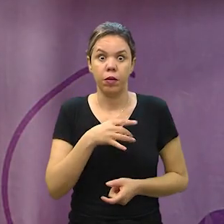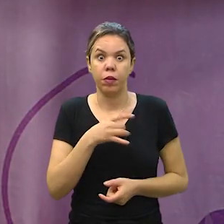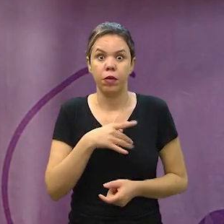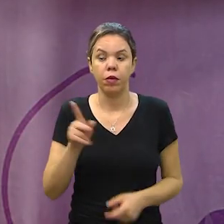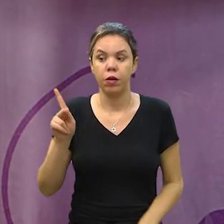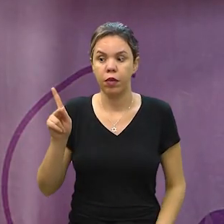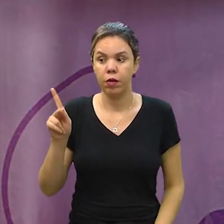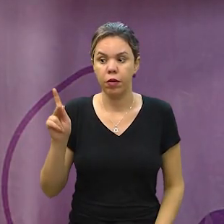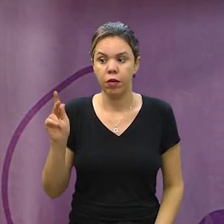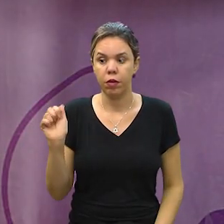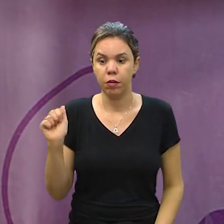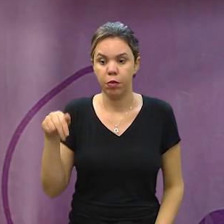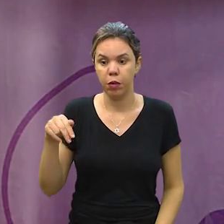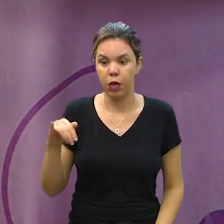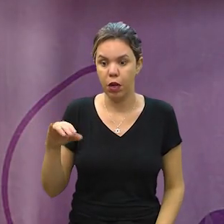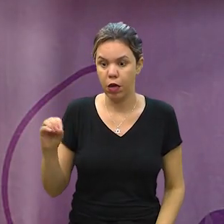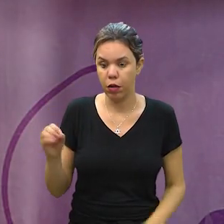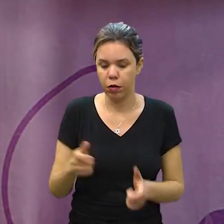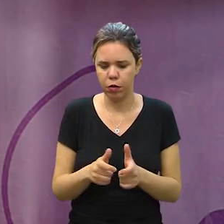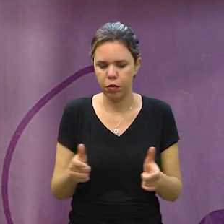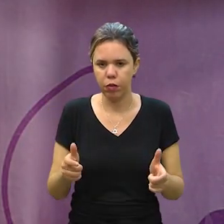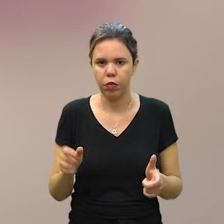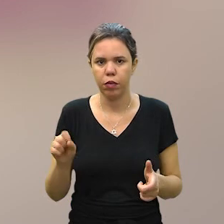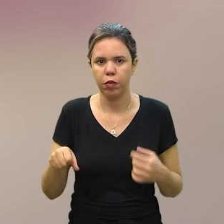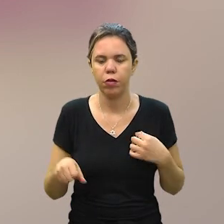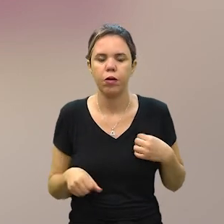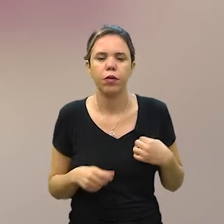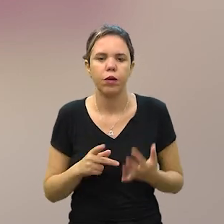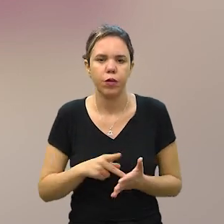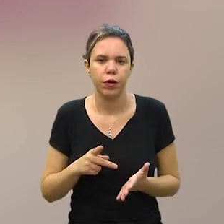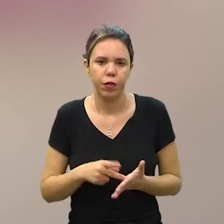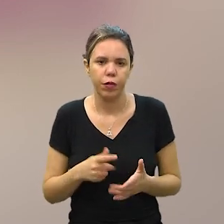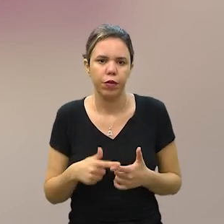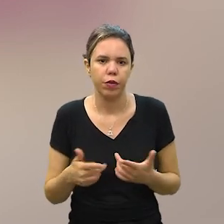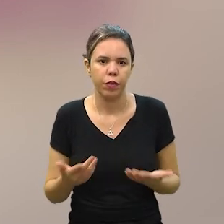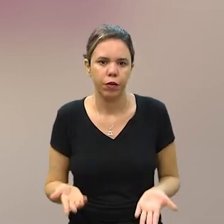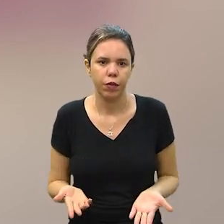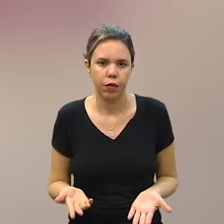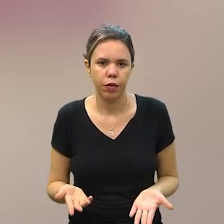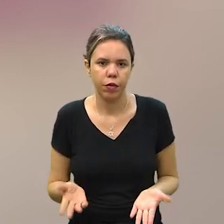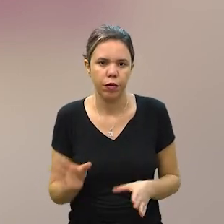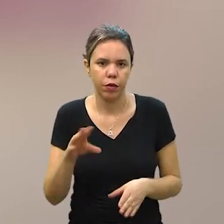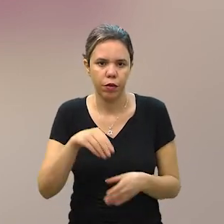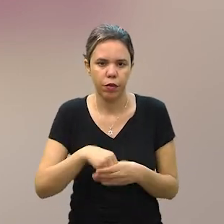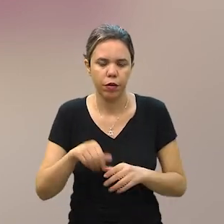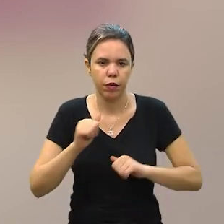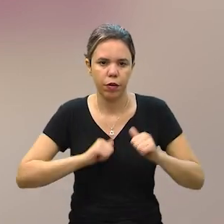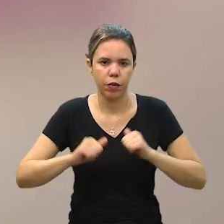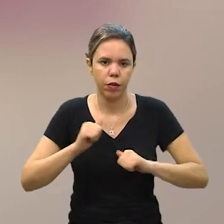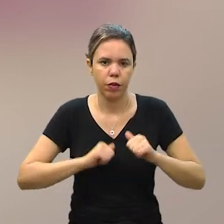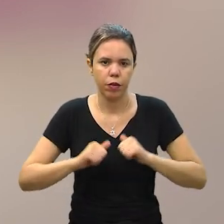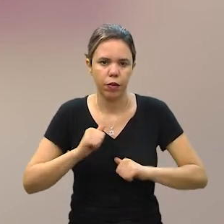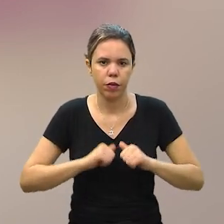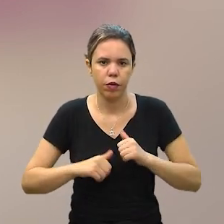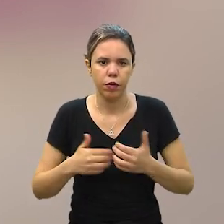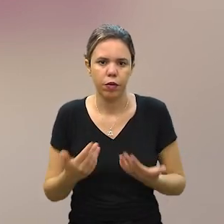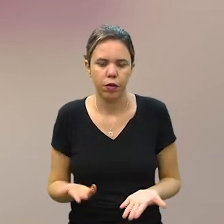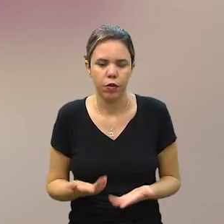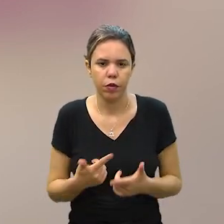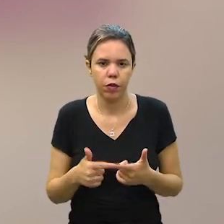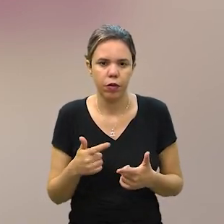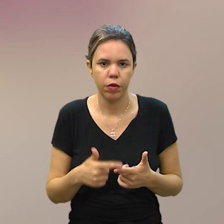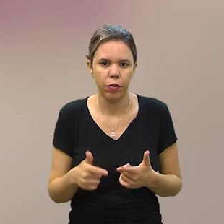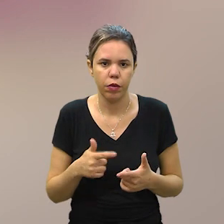né? Pode-se falar que aumentou. Sim, a síndrome do pânico, ela está dentro da ansiedade, né?